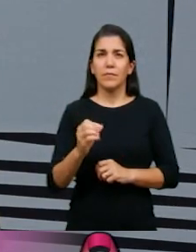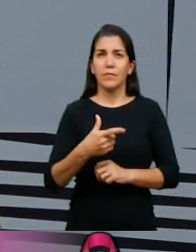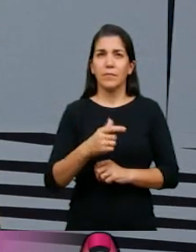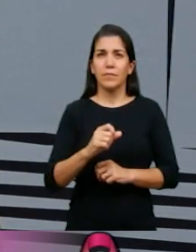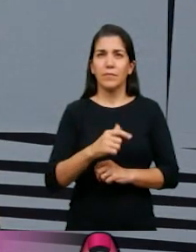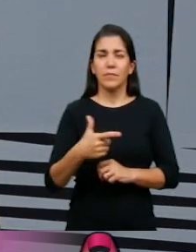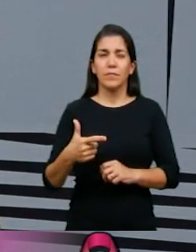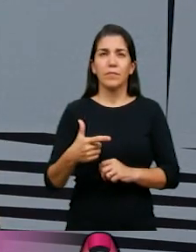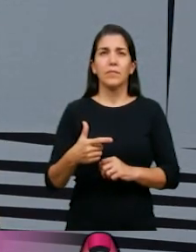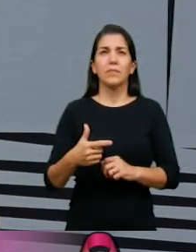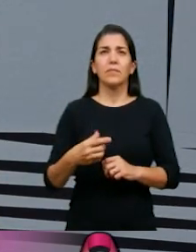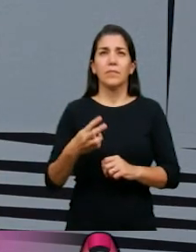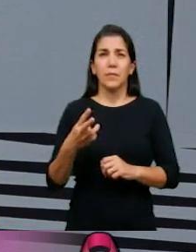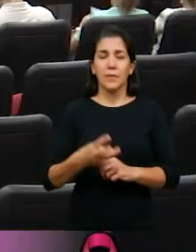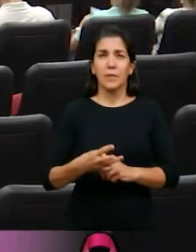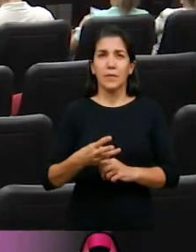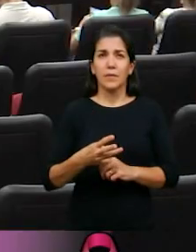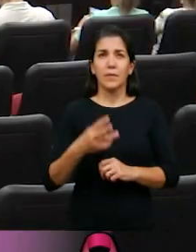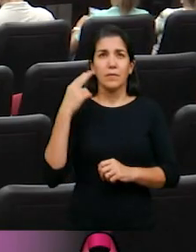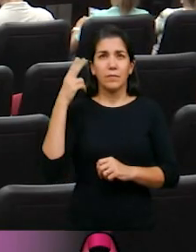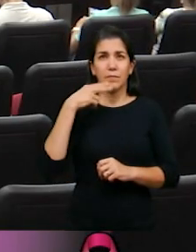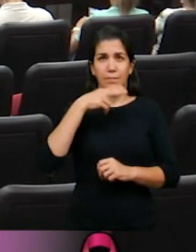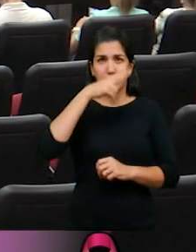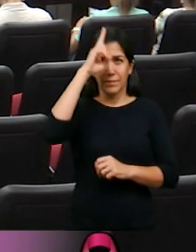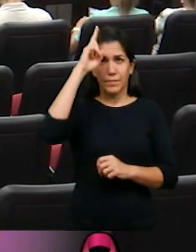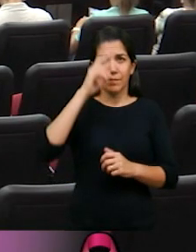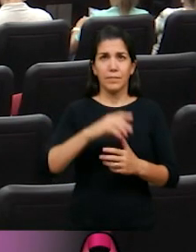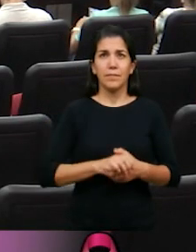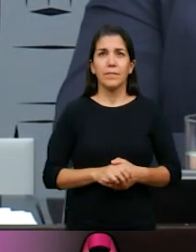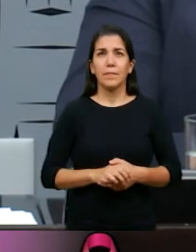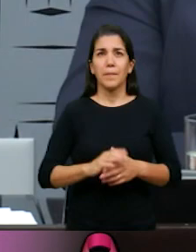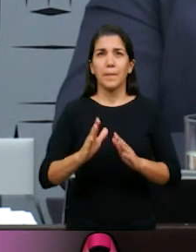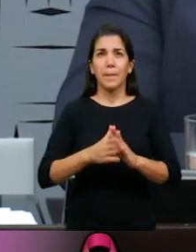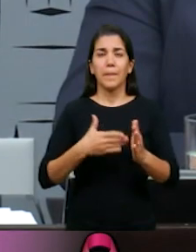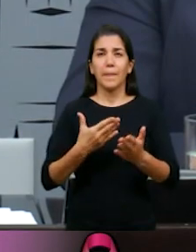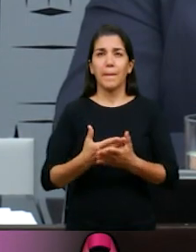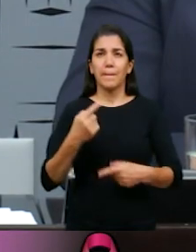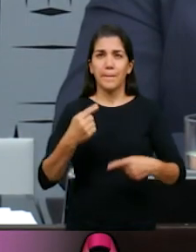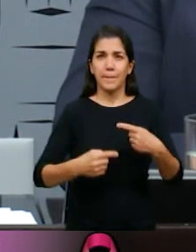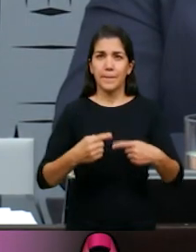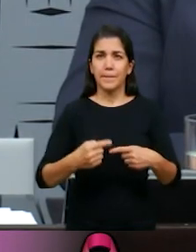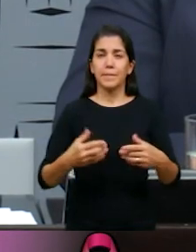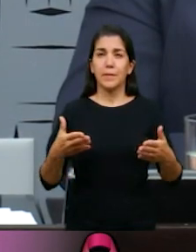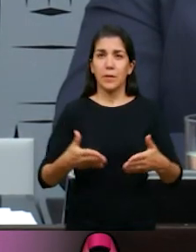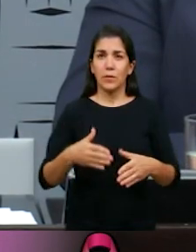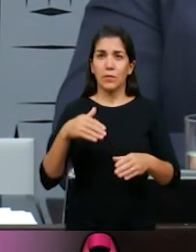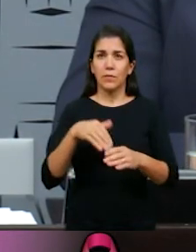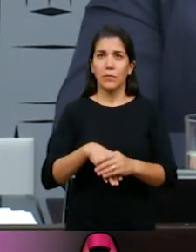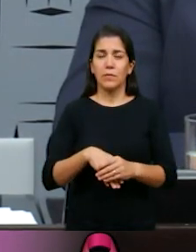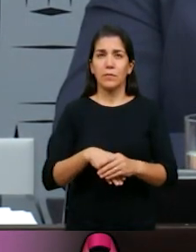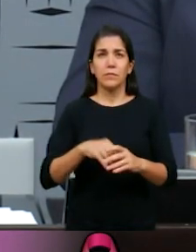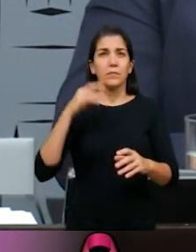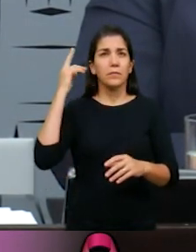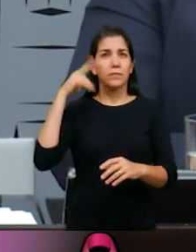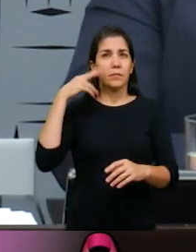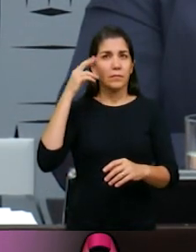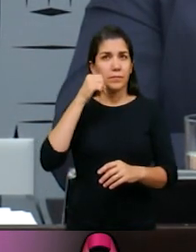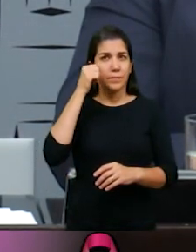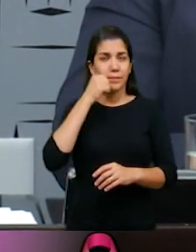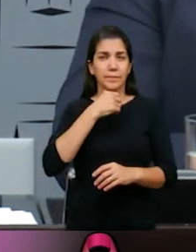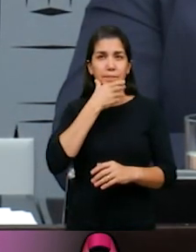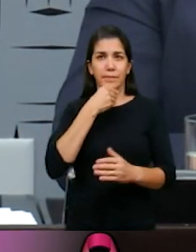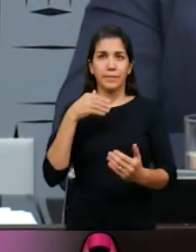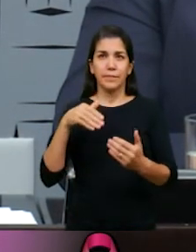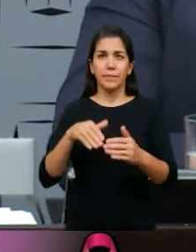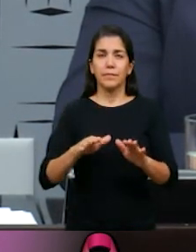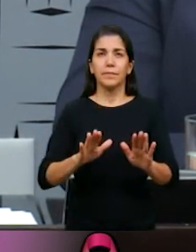Nelsinho Bombeiro, vereador PV. O requerimento está em discussão. O requerimento está em votação. Os vereadores e a vereadora que